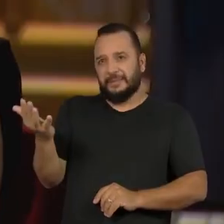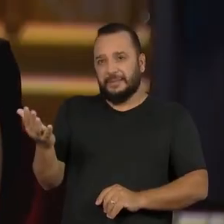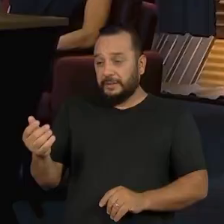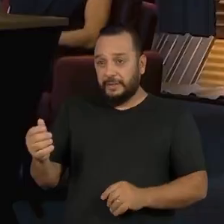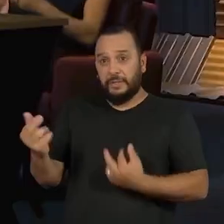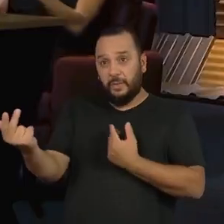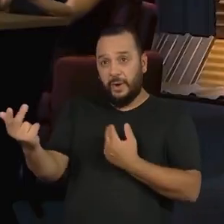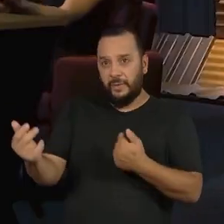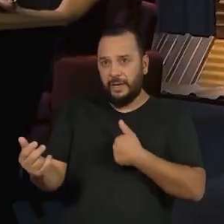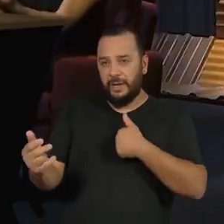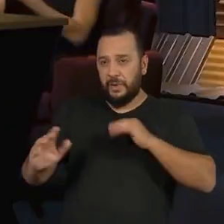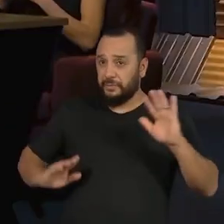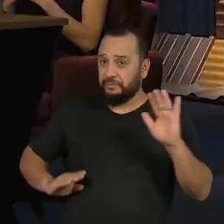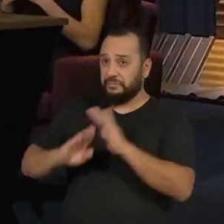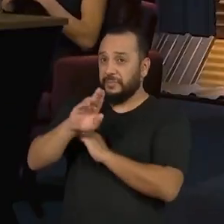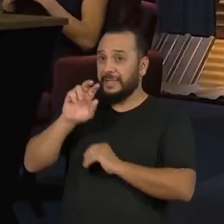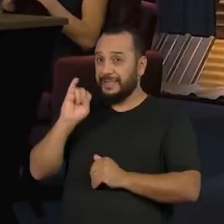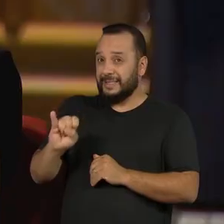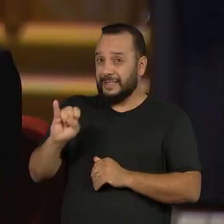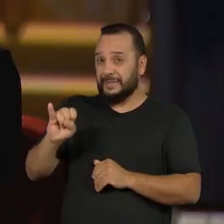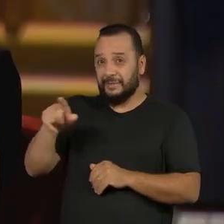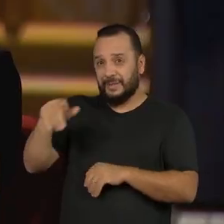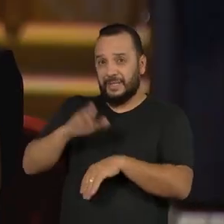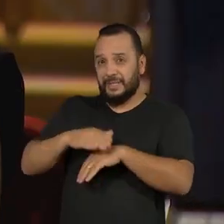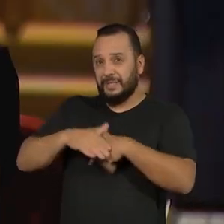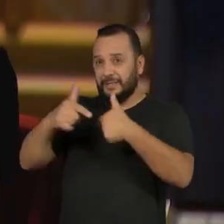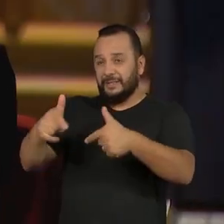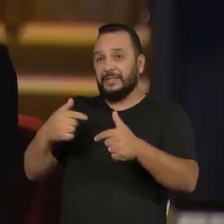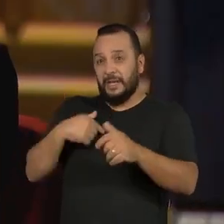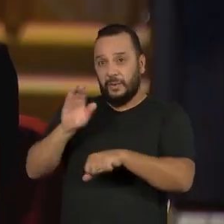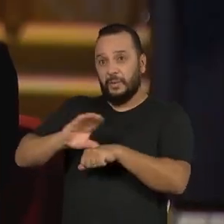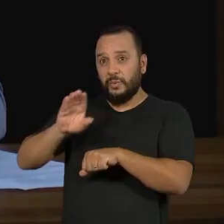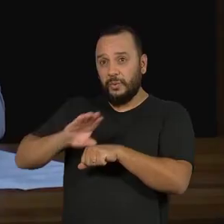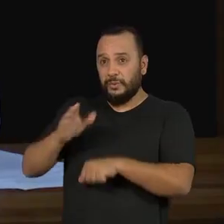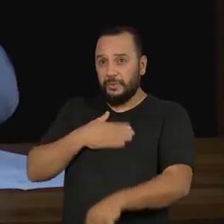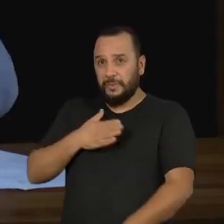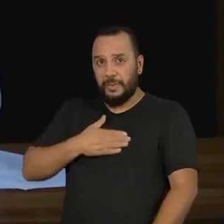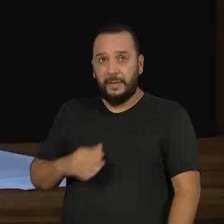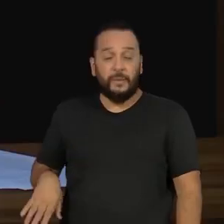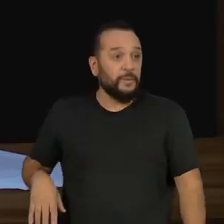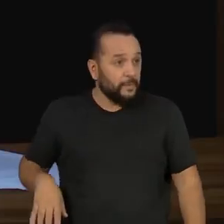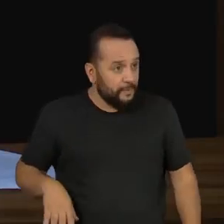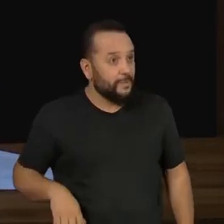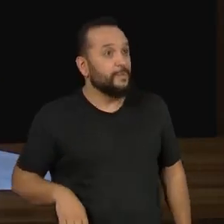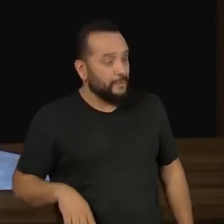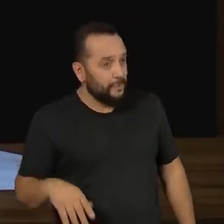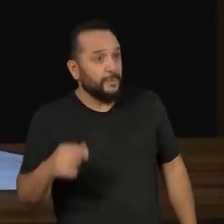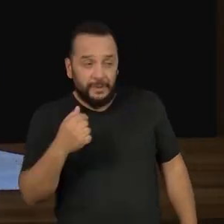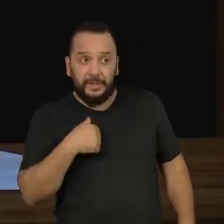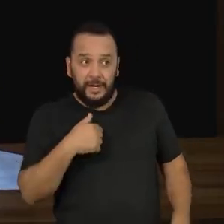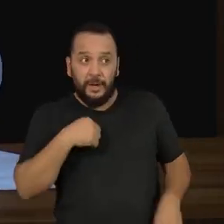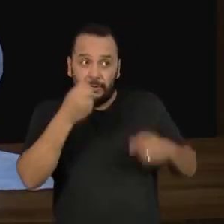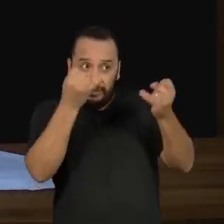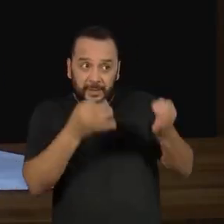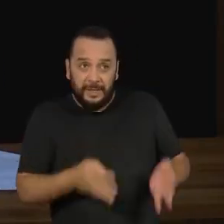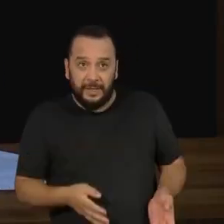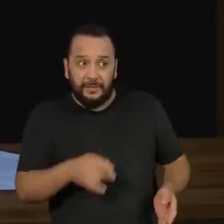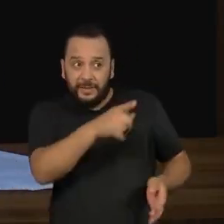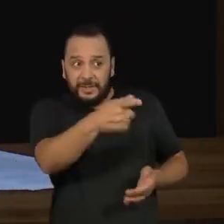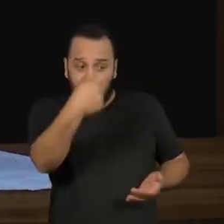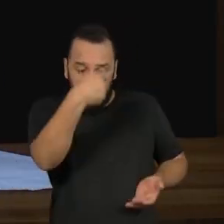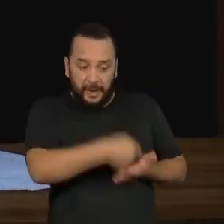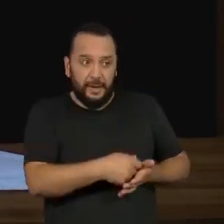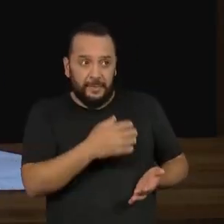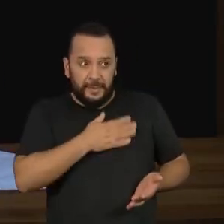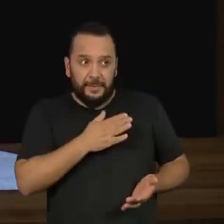cheguei e especialmente se você fizer os meus cursos o que eu estou falando e se você não esquecer de pagar